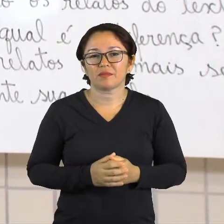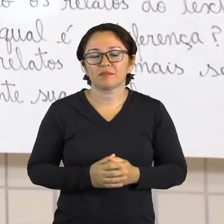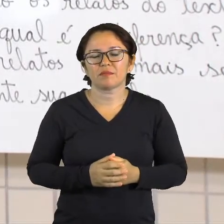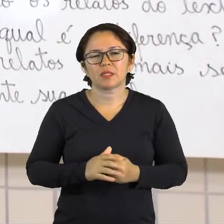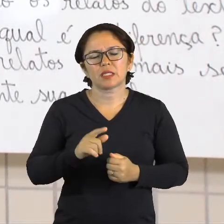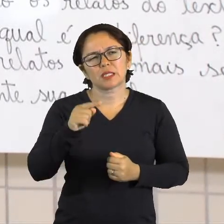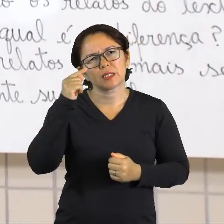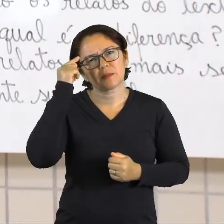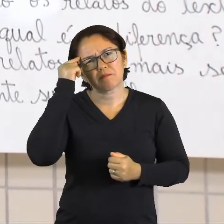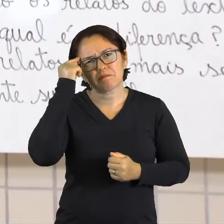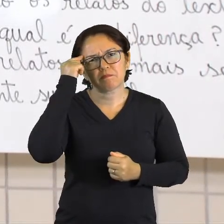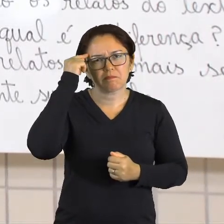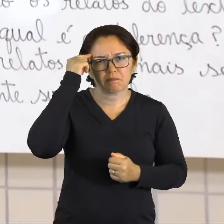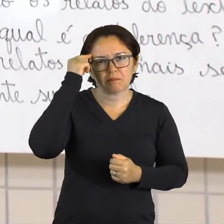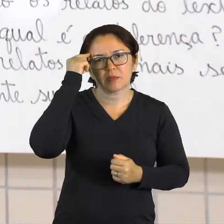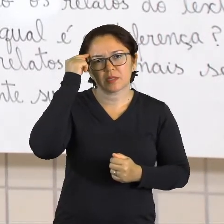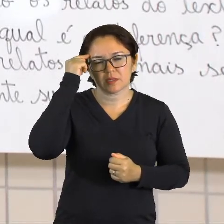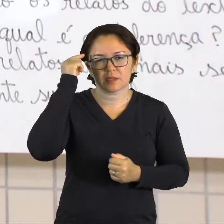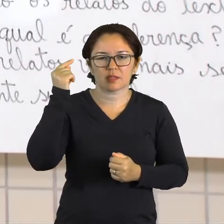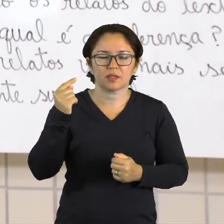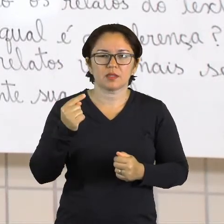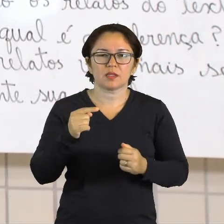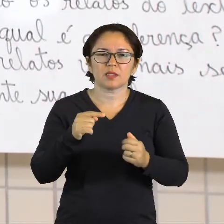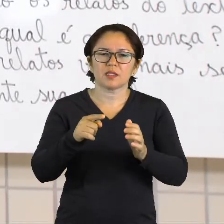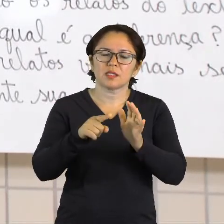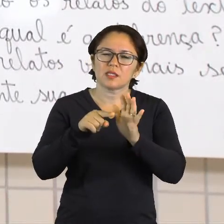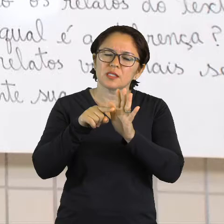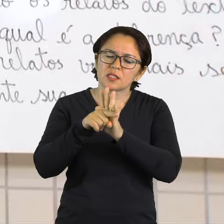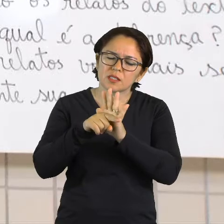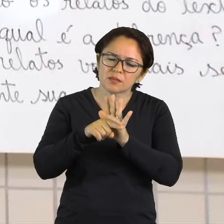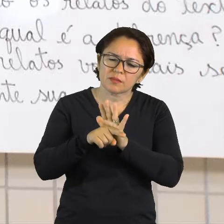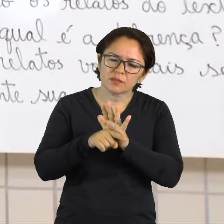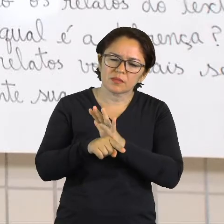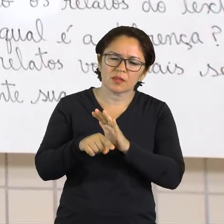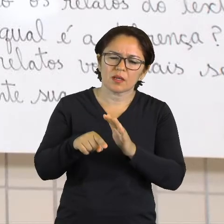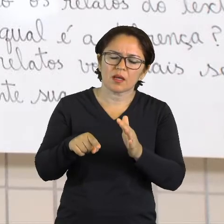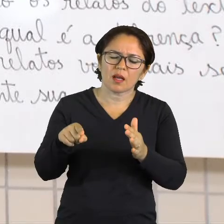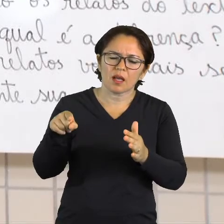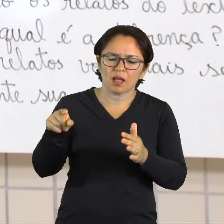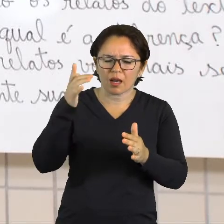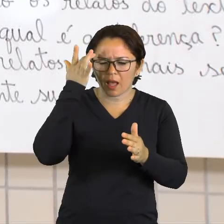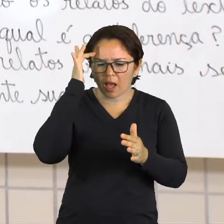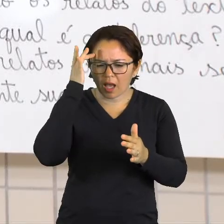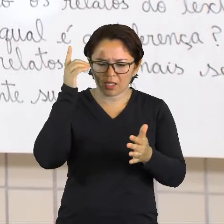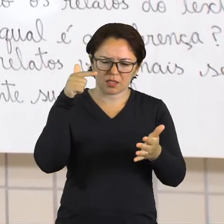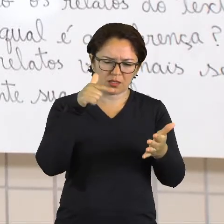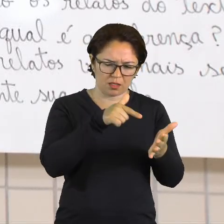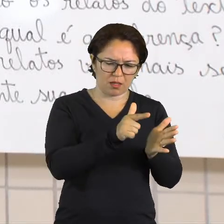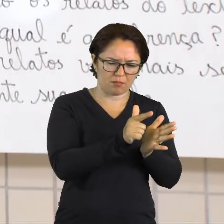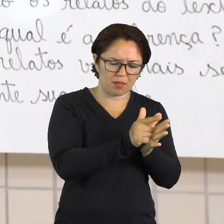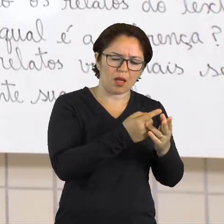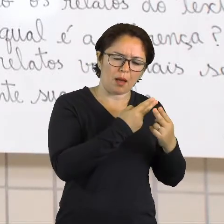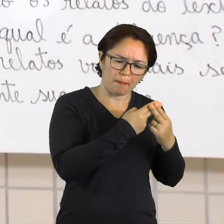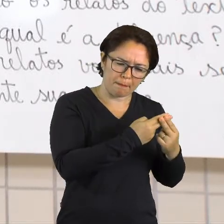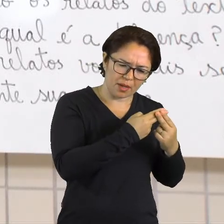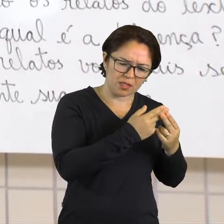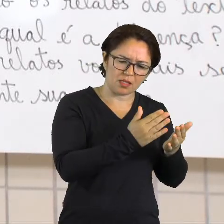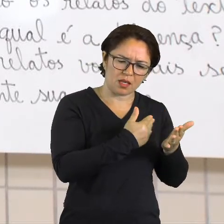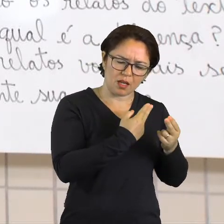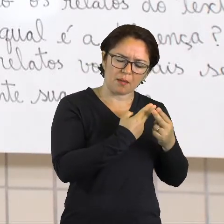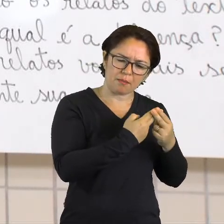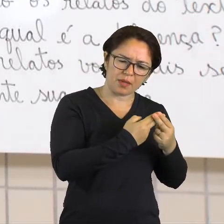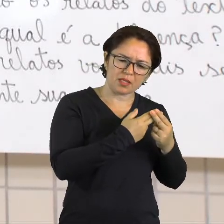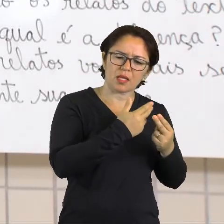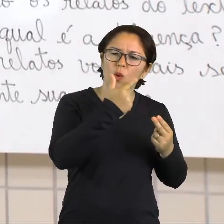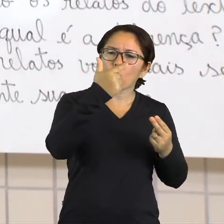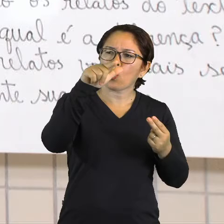vai explanar essa questão de Anne, por que ela acha que o papel tem mais paciência do que as pessoas. Eu também